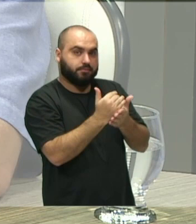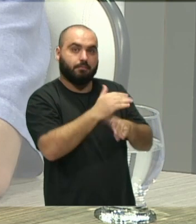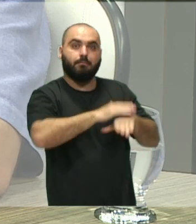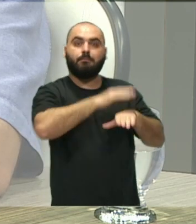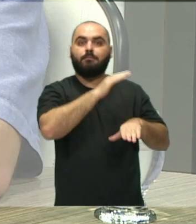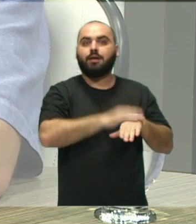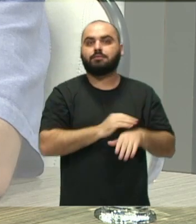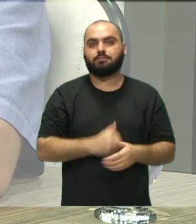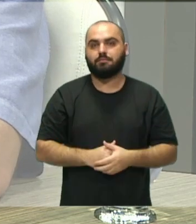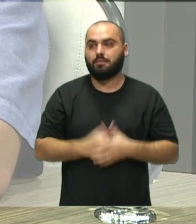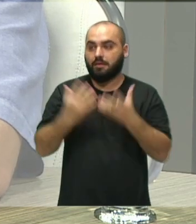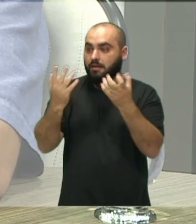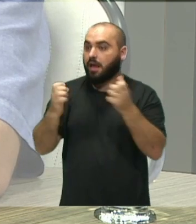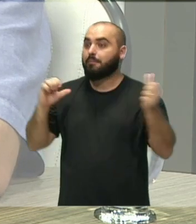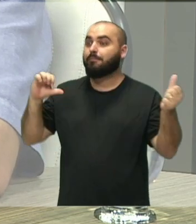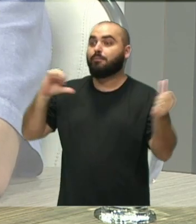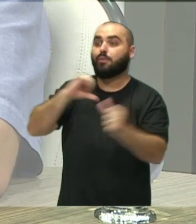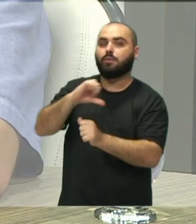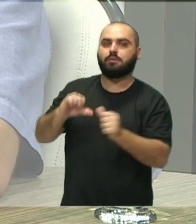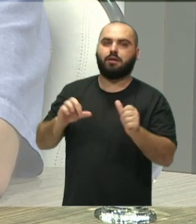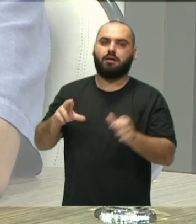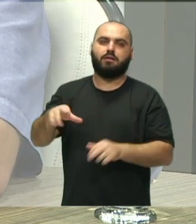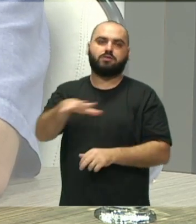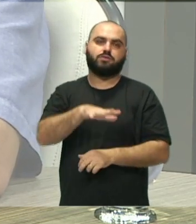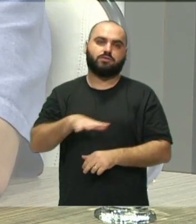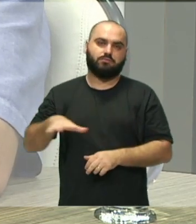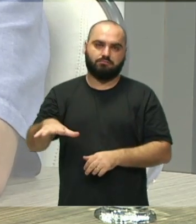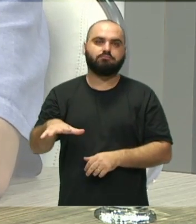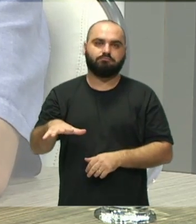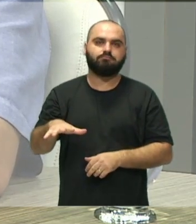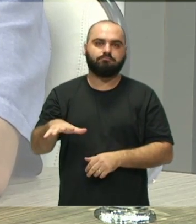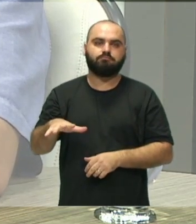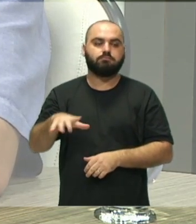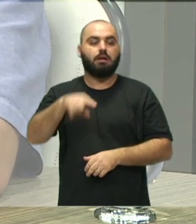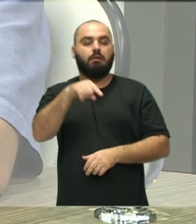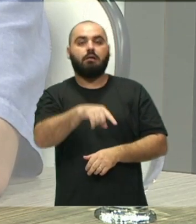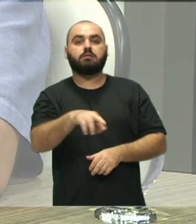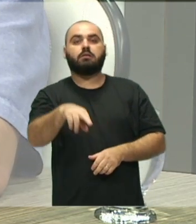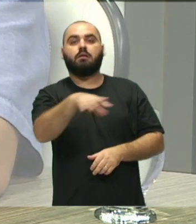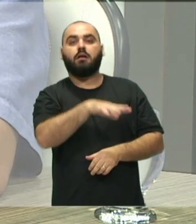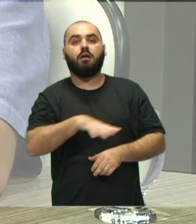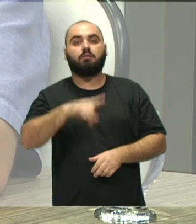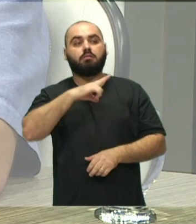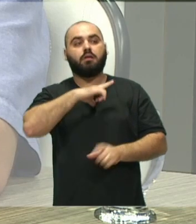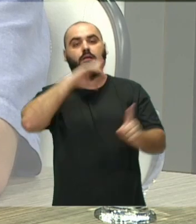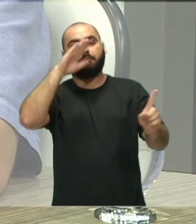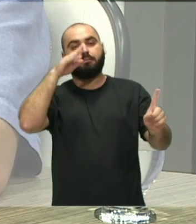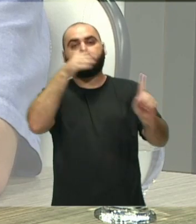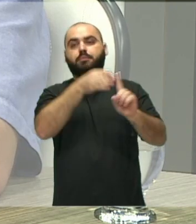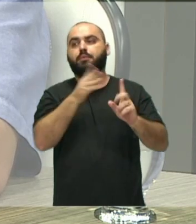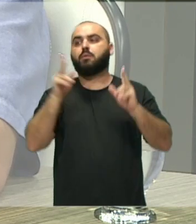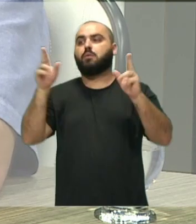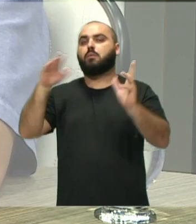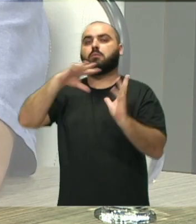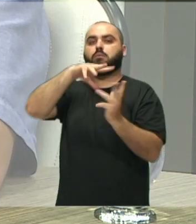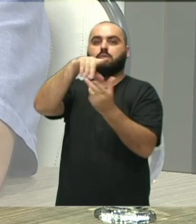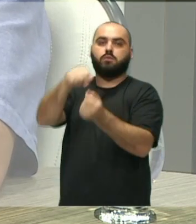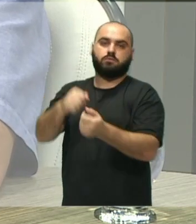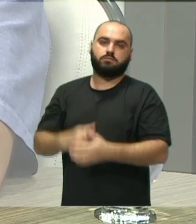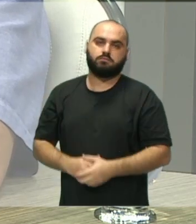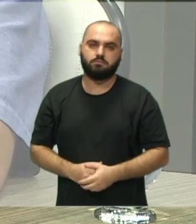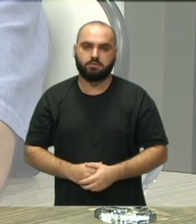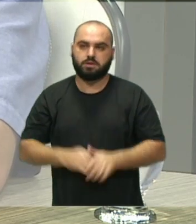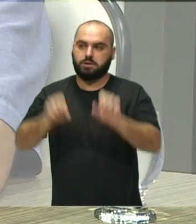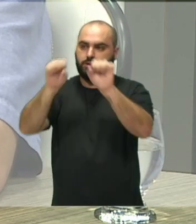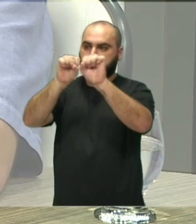mudar o patamar da região, colocando a região como as principais regiões do mundo, com um sistema de